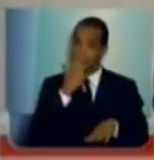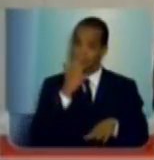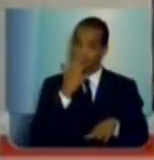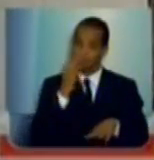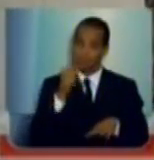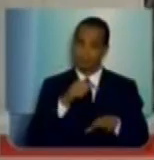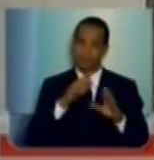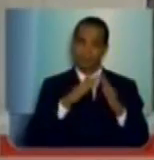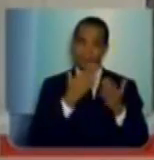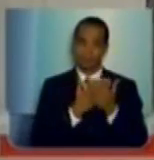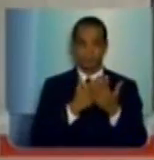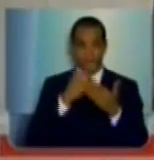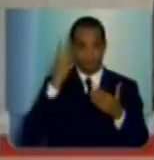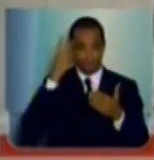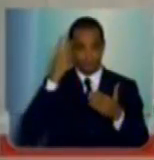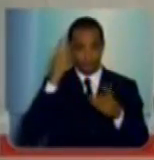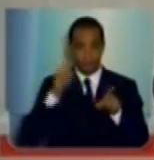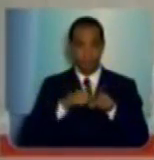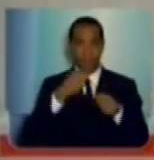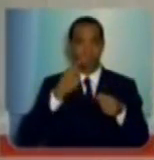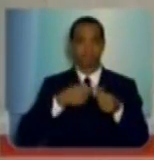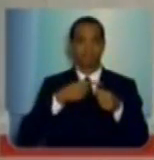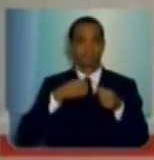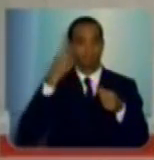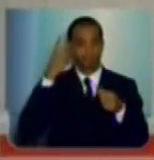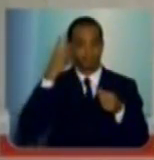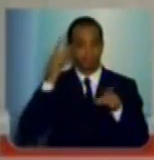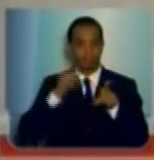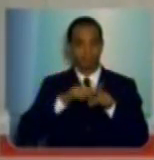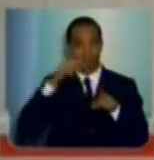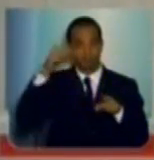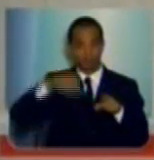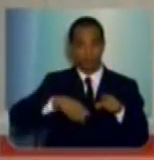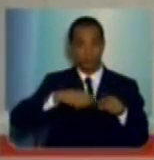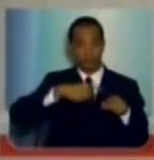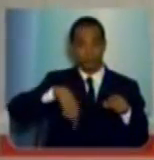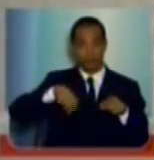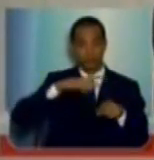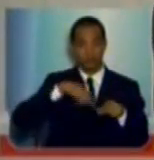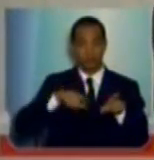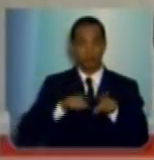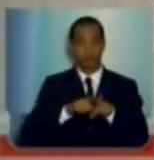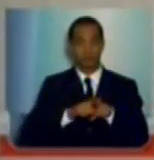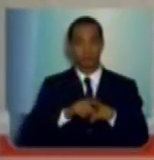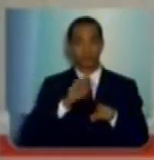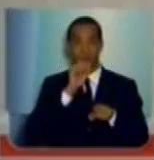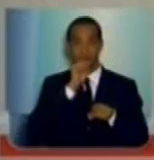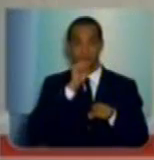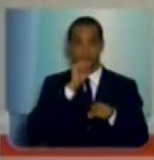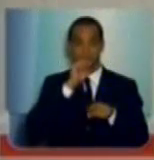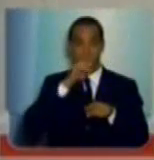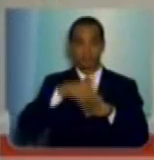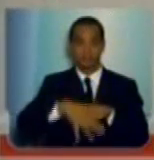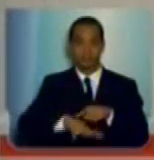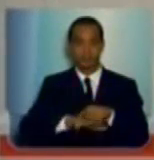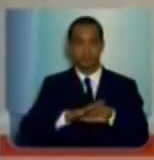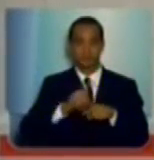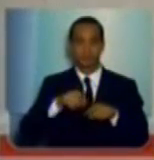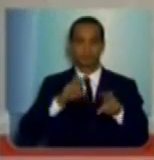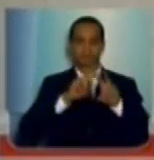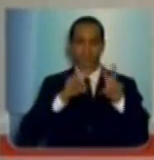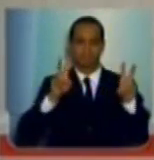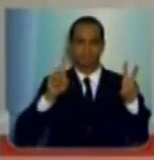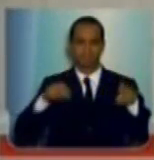na grande São Paulo no interior paulista aqui na capital na Baixada Santista Esse é um tema